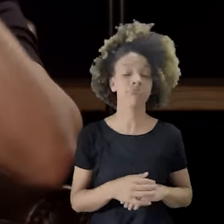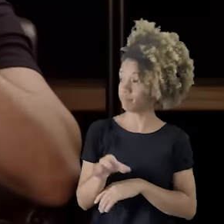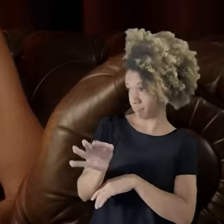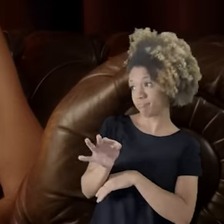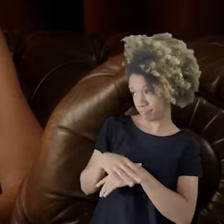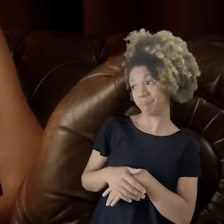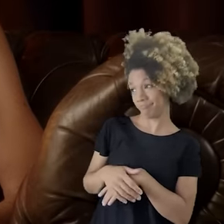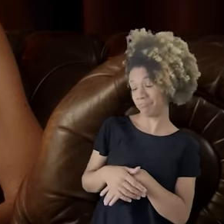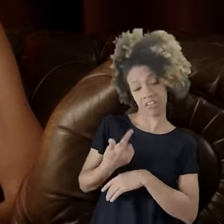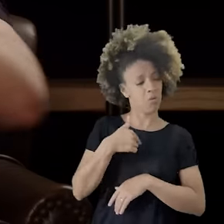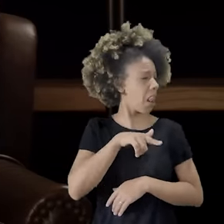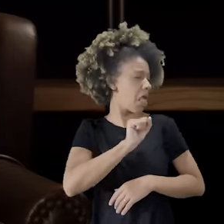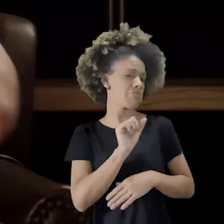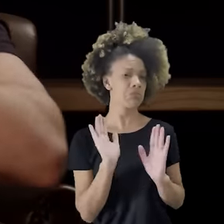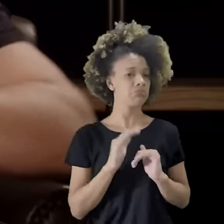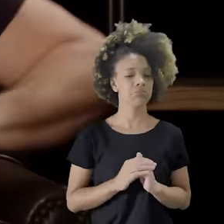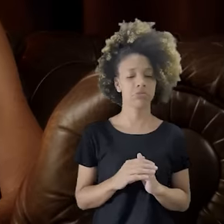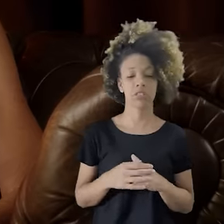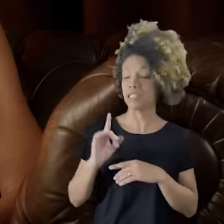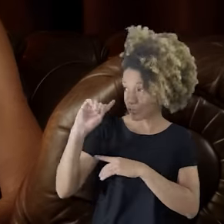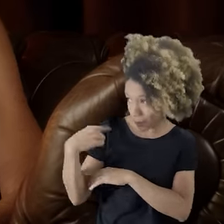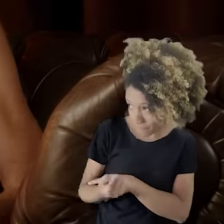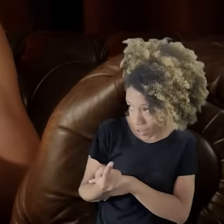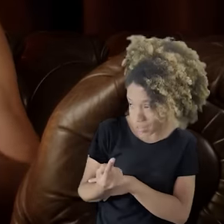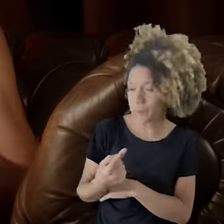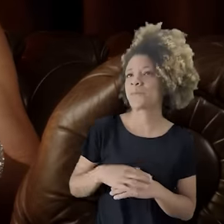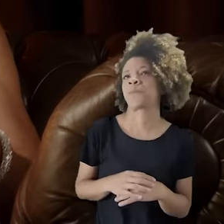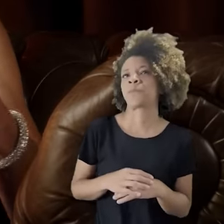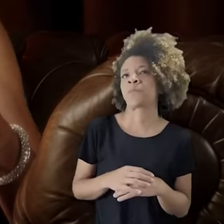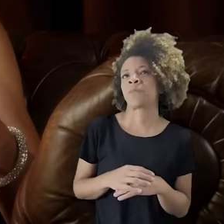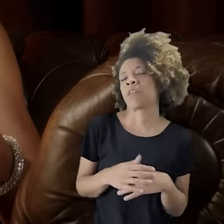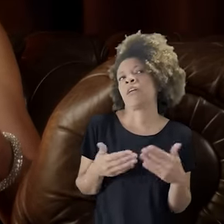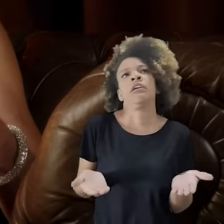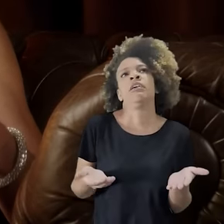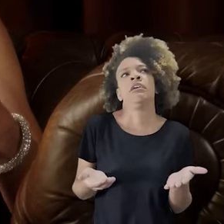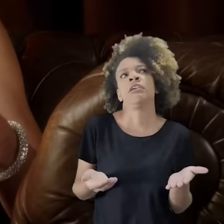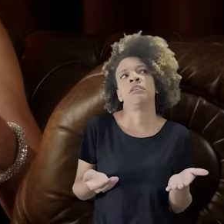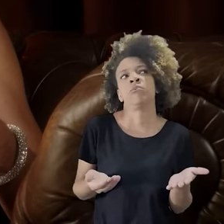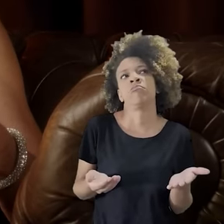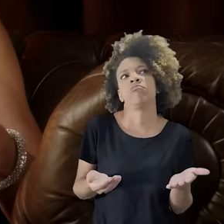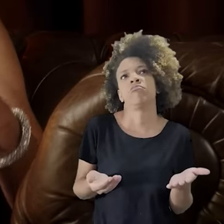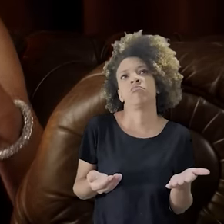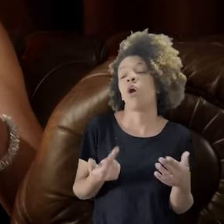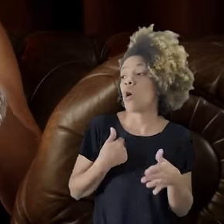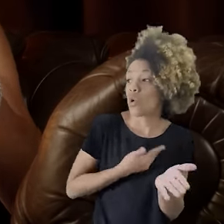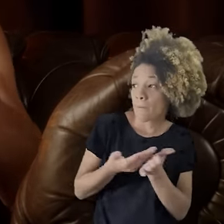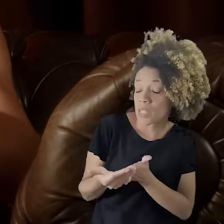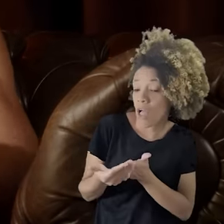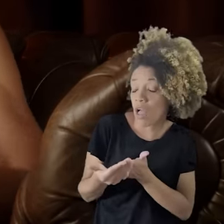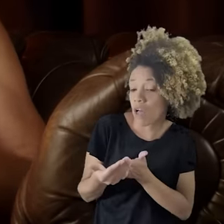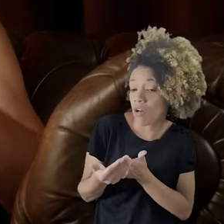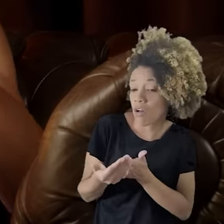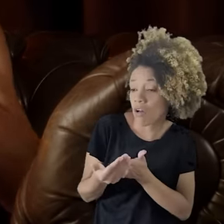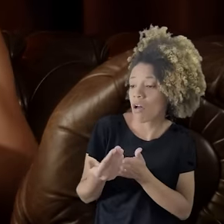mulher e estou com medo e eu depois e eu depois é assim é quando eu comecei